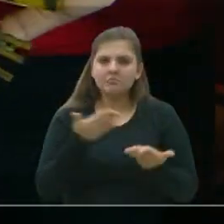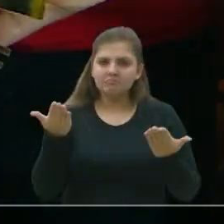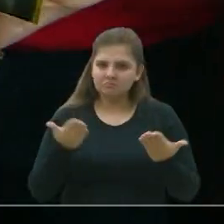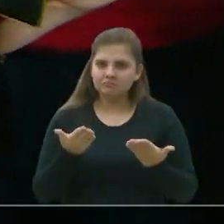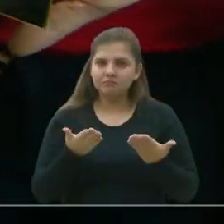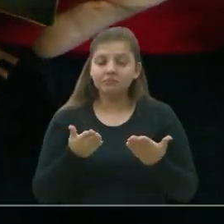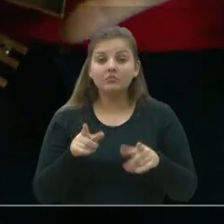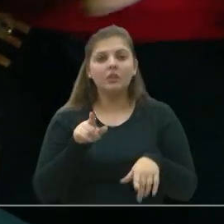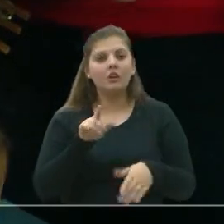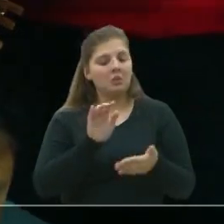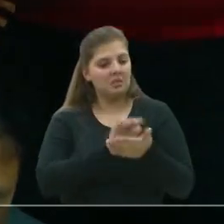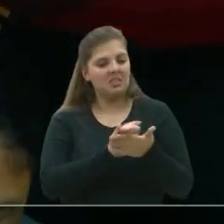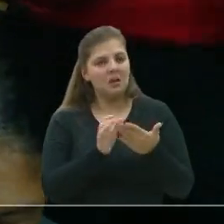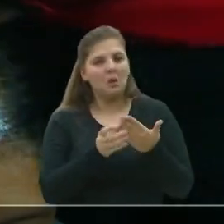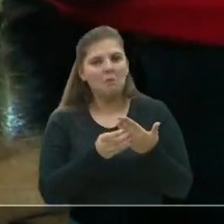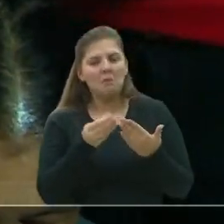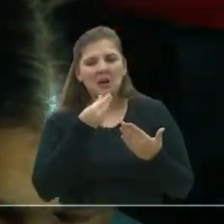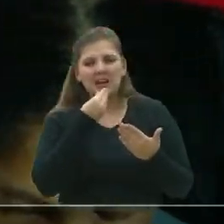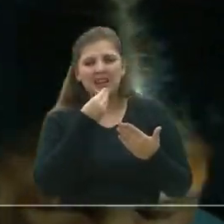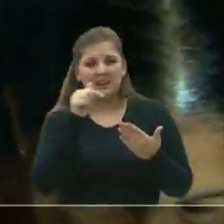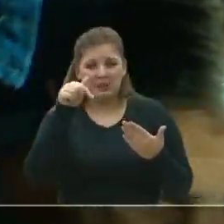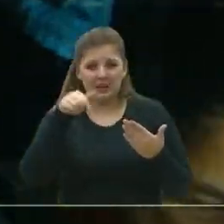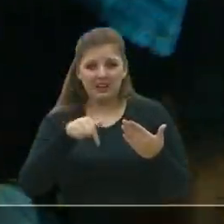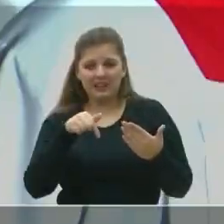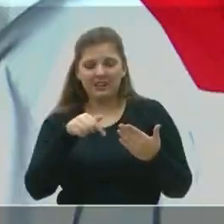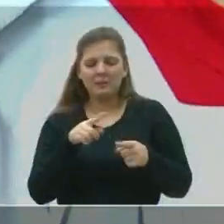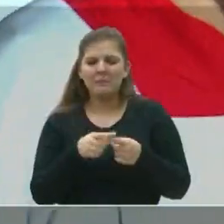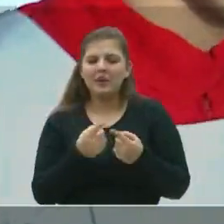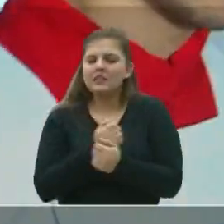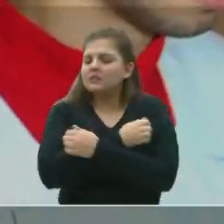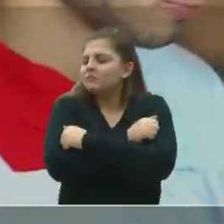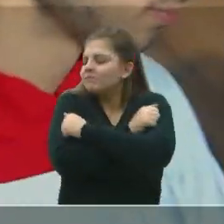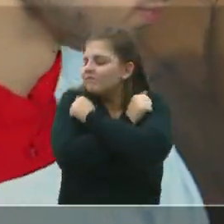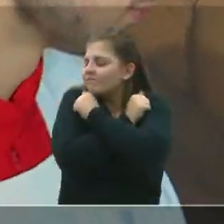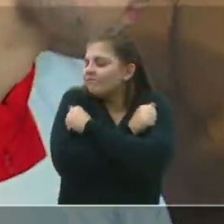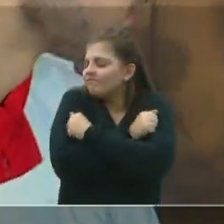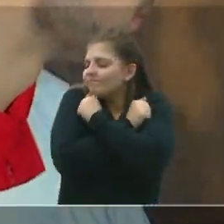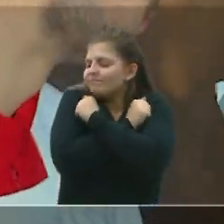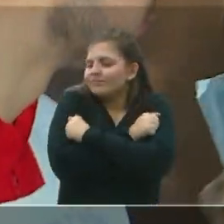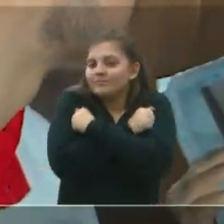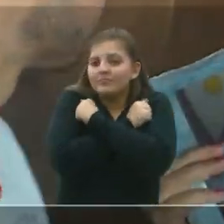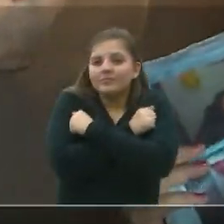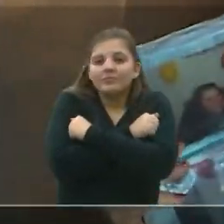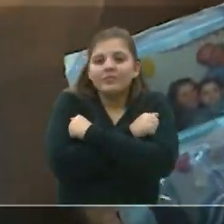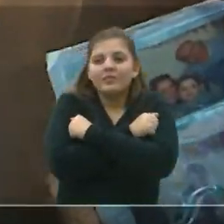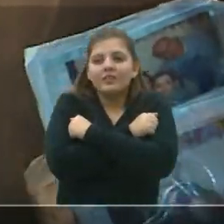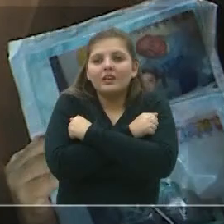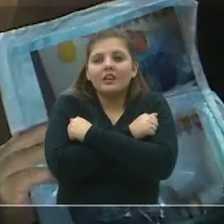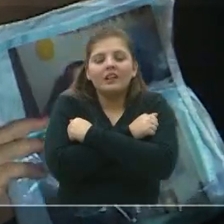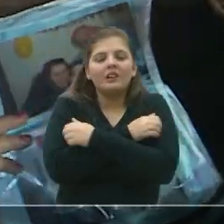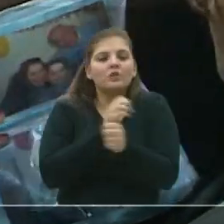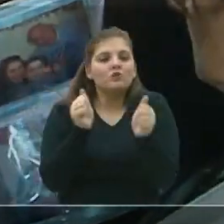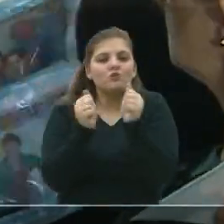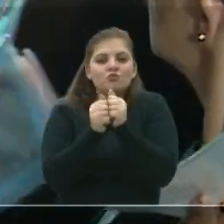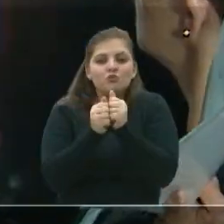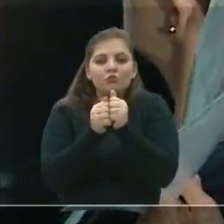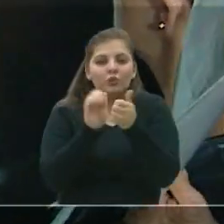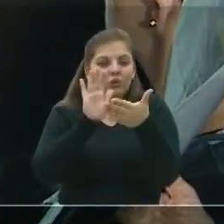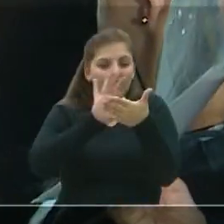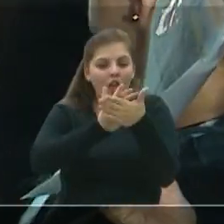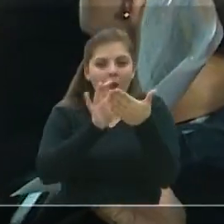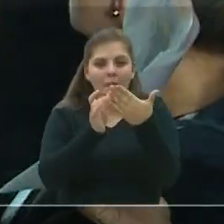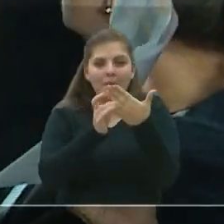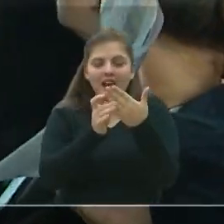teu marido não esteja aqui agora, mas você se abraça. E aonde você está, teu marido está, pelo poder do